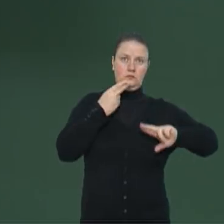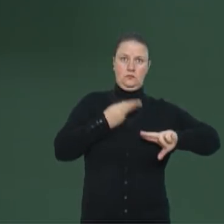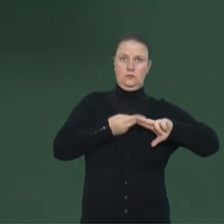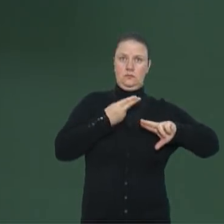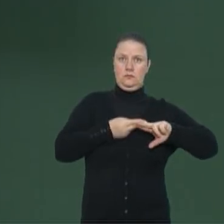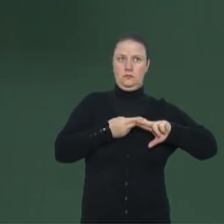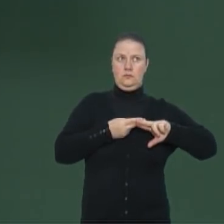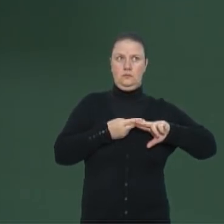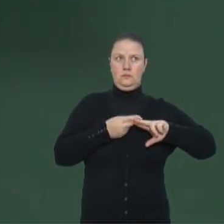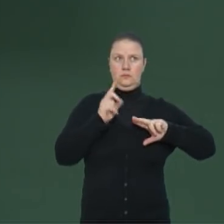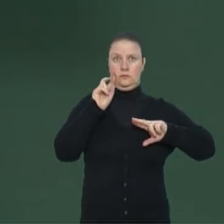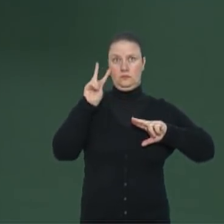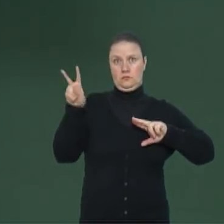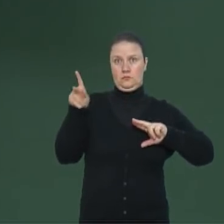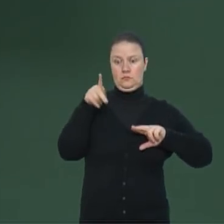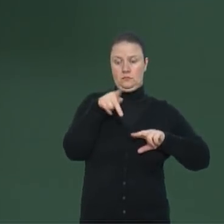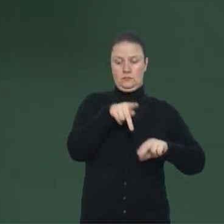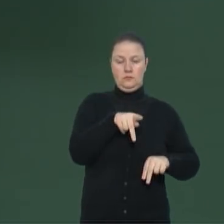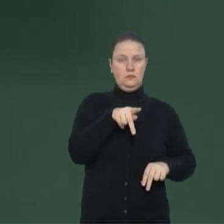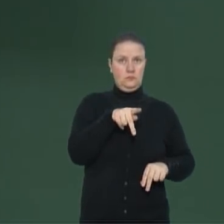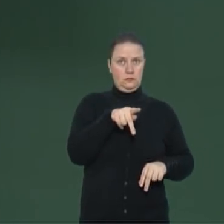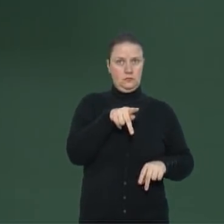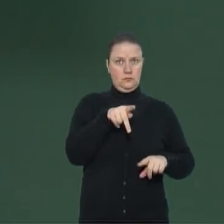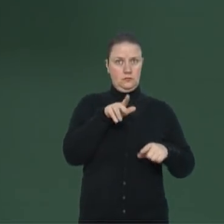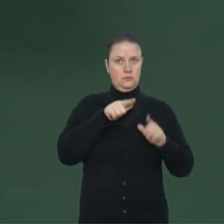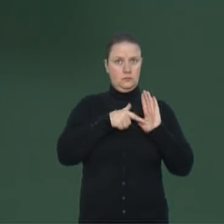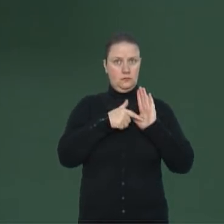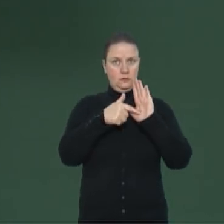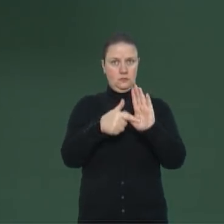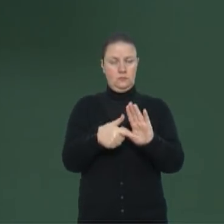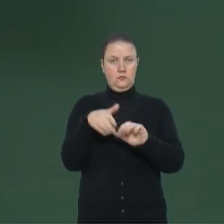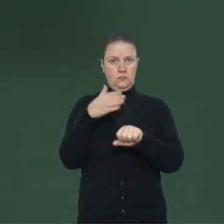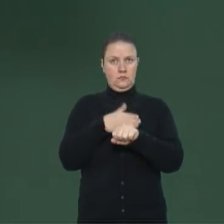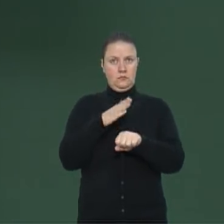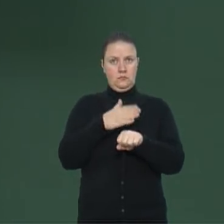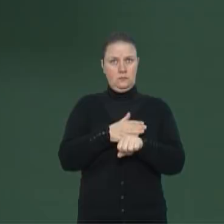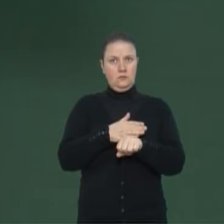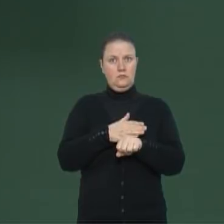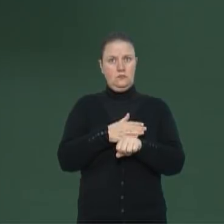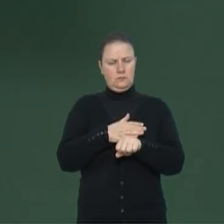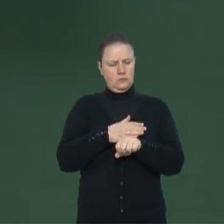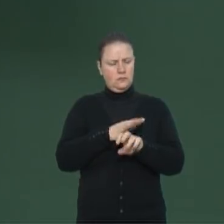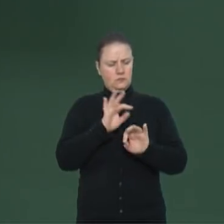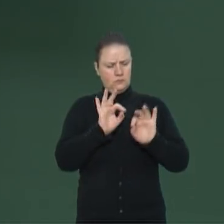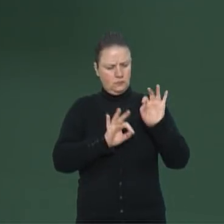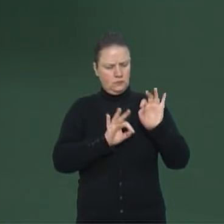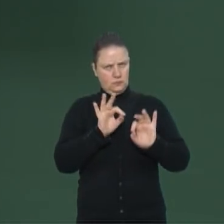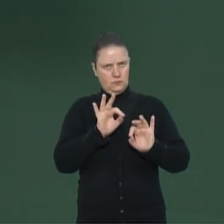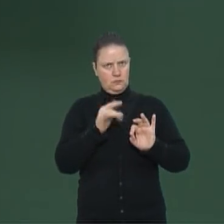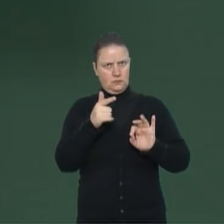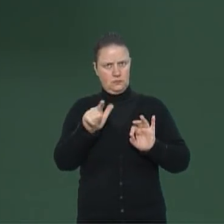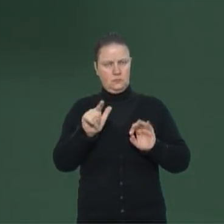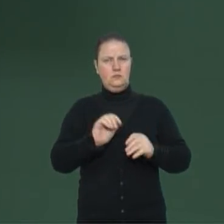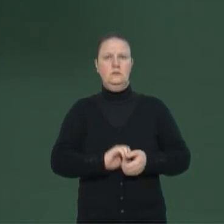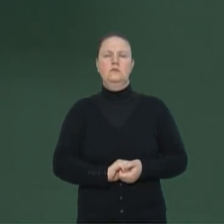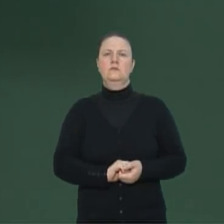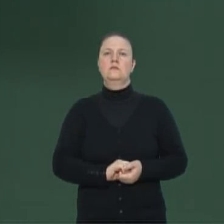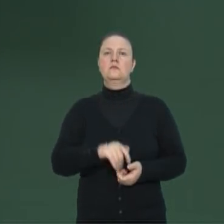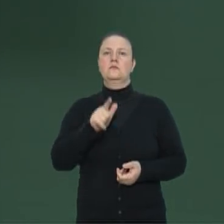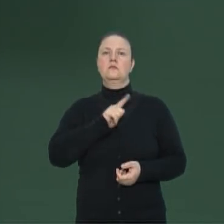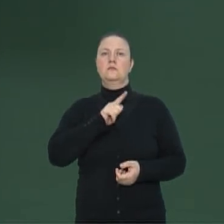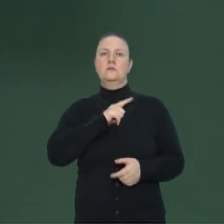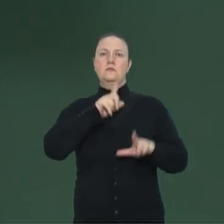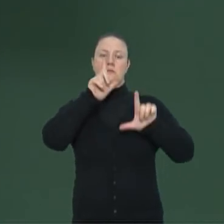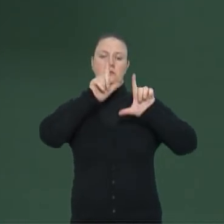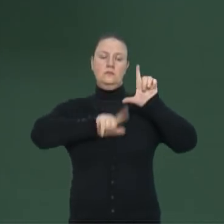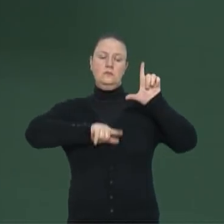aqui o meu coeficiente com esse P, tá certo? Esse aqui é um exercício talvez um pouquinho mais elaborado que os demais, né? Porque aqui eu vou ter uma